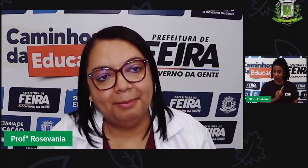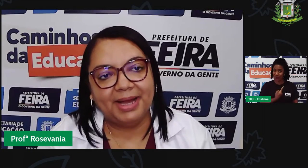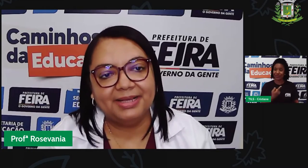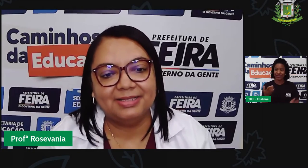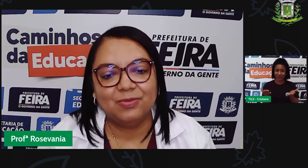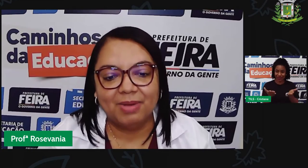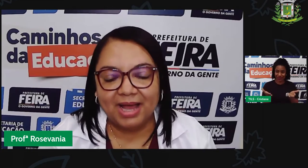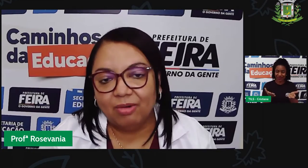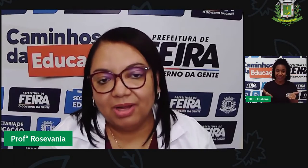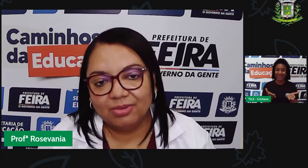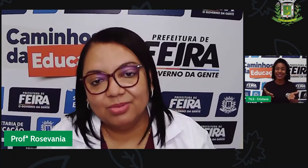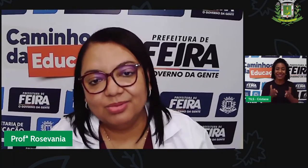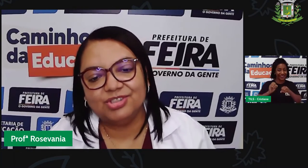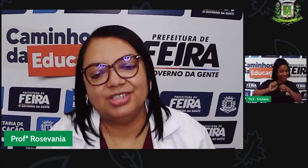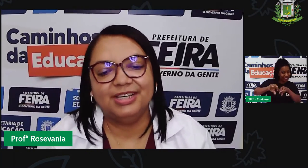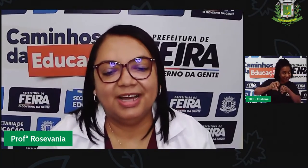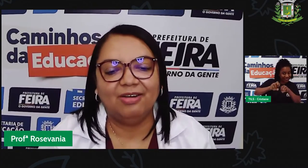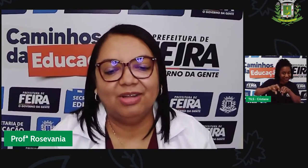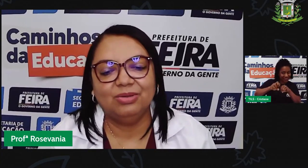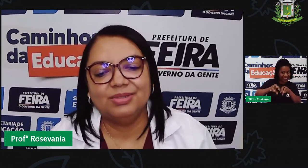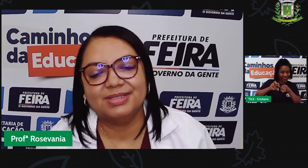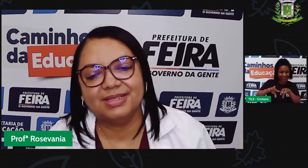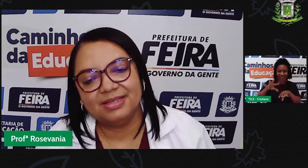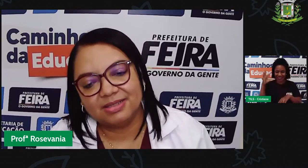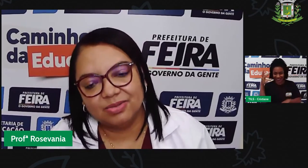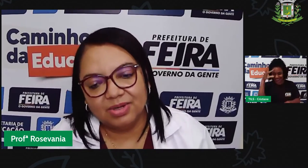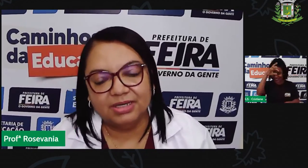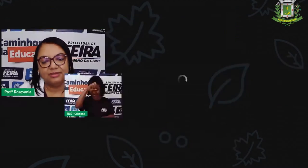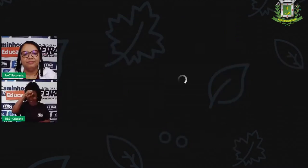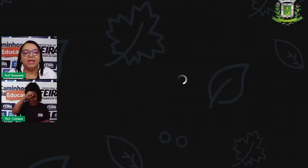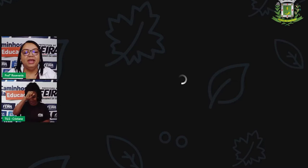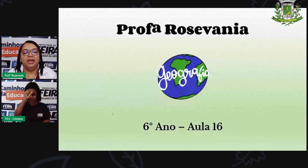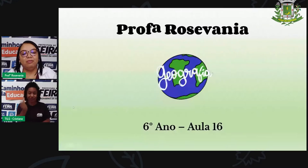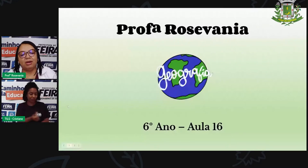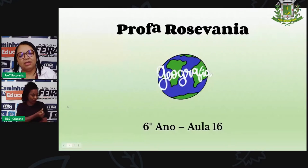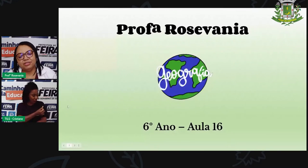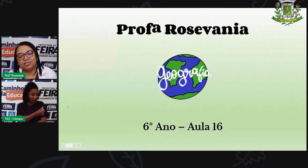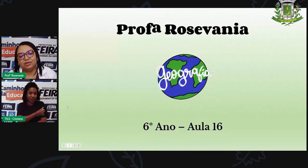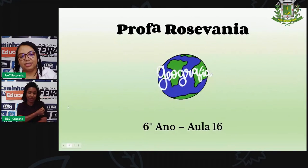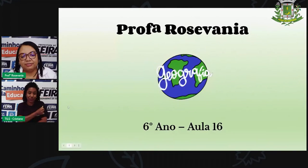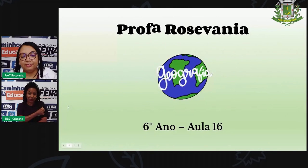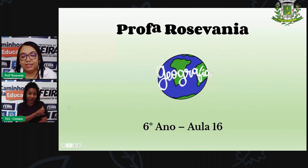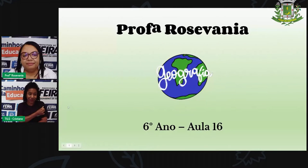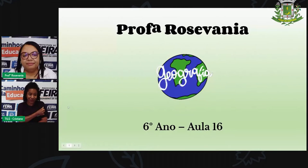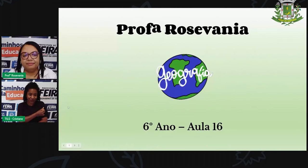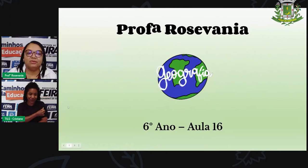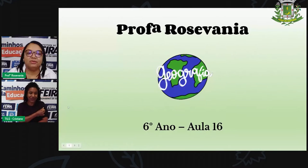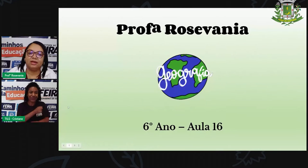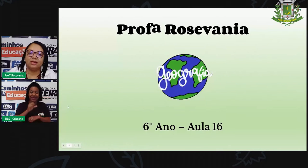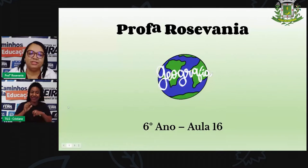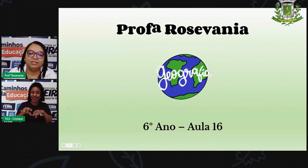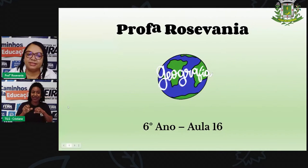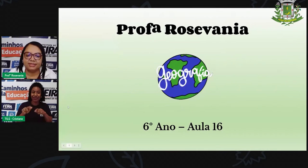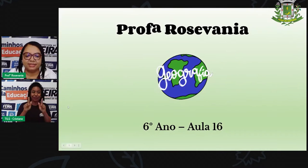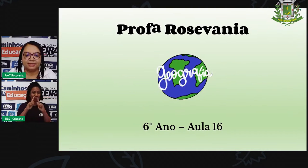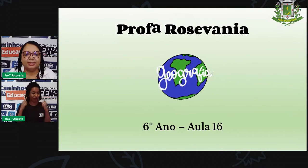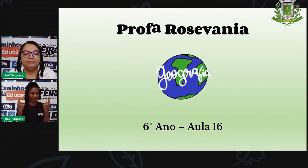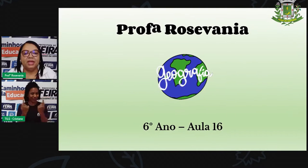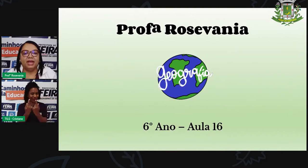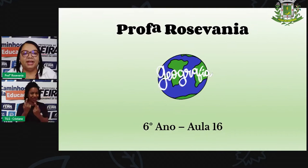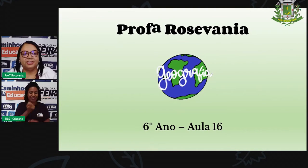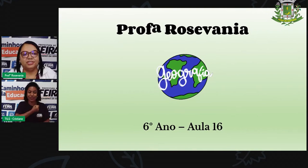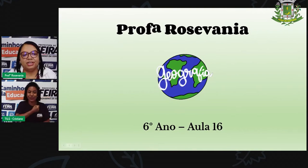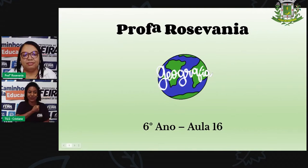para mais uma aula hoje, né, a aula do sexto ano. É uma aula de geografia e a nossa aula 16,